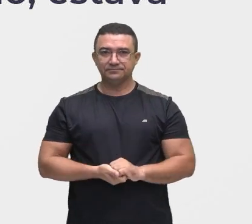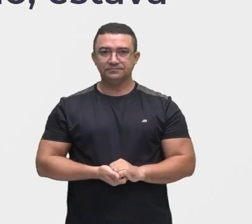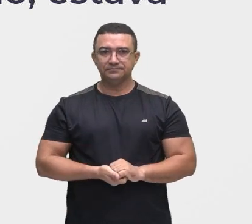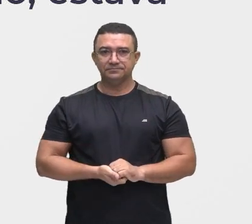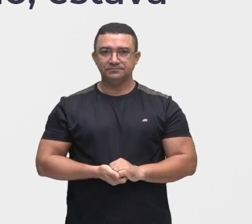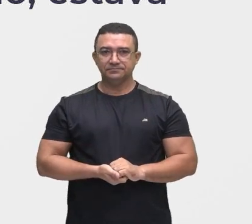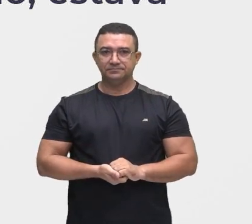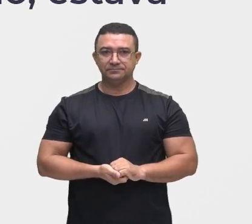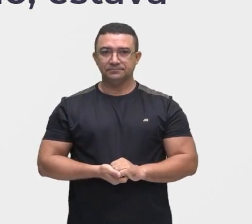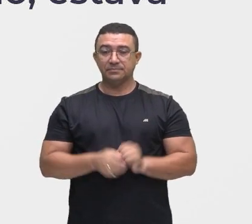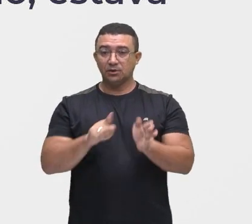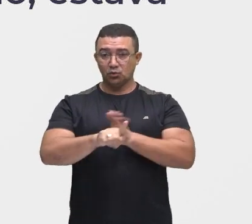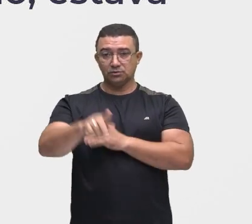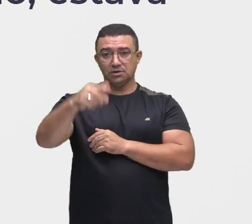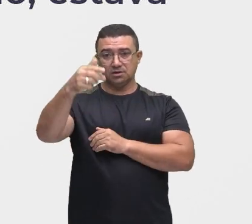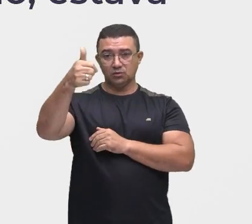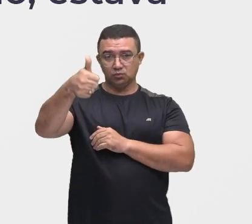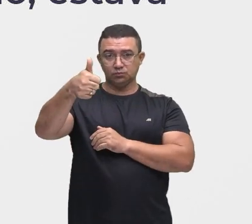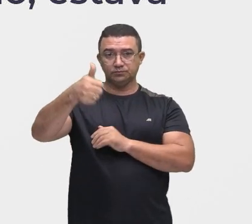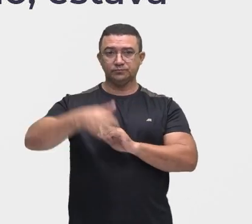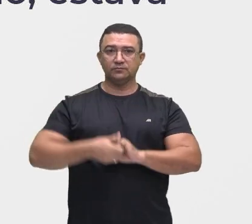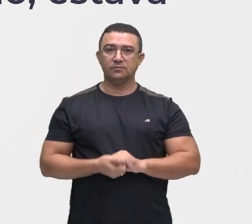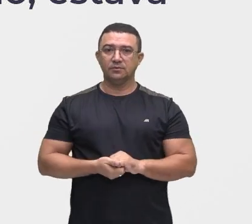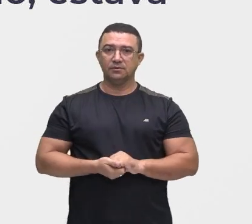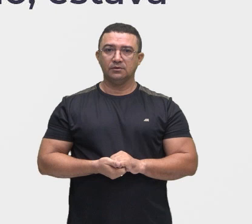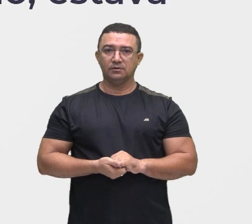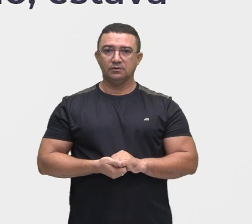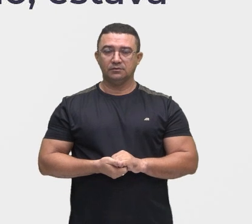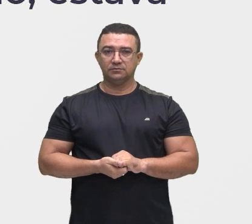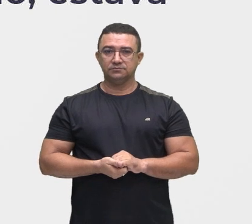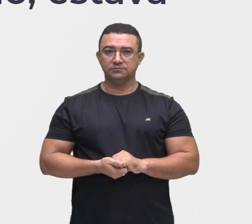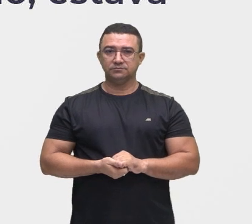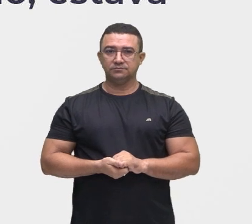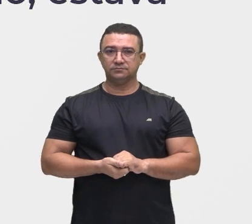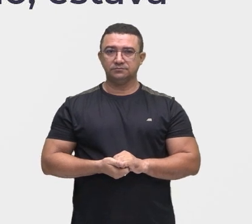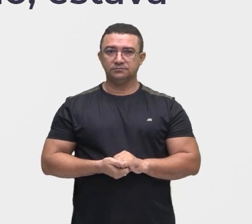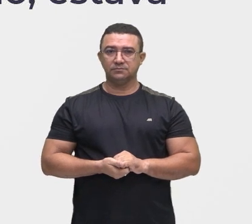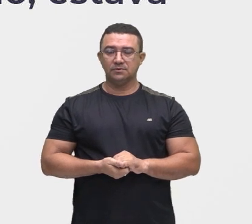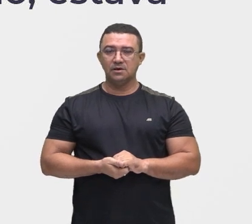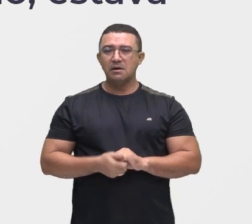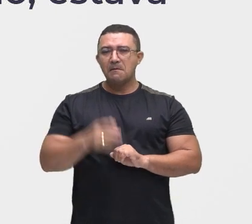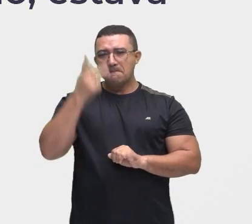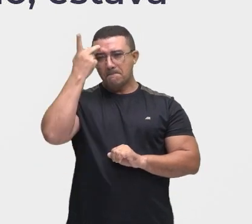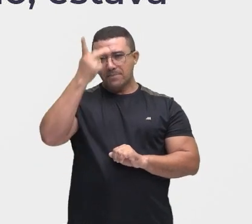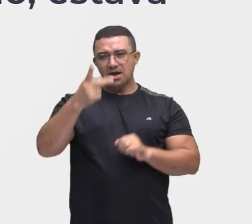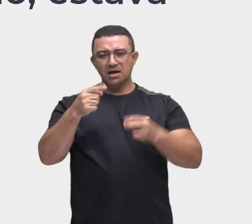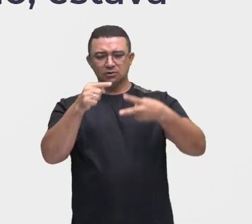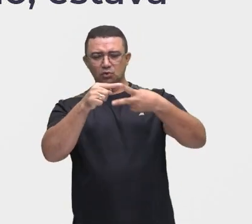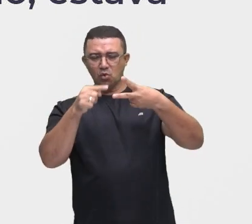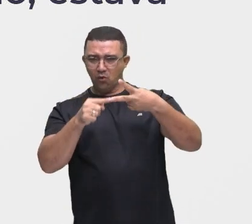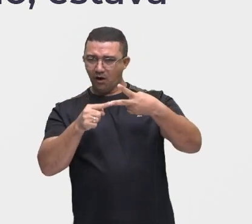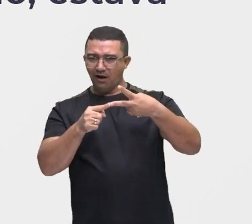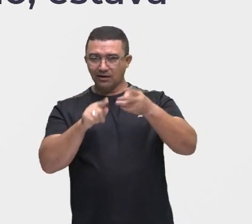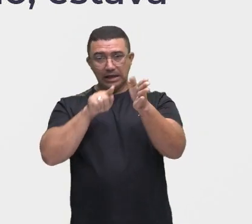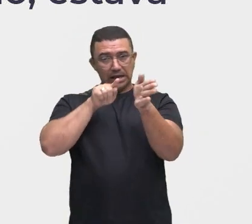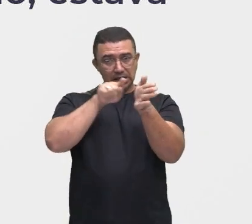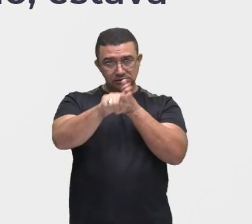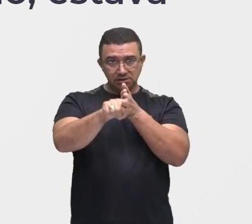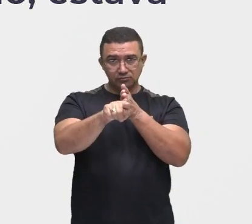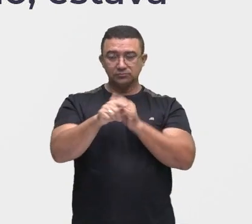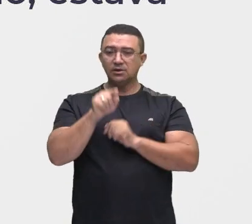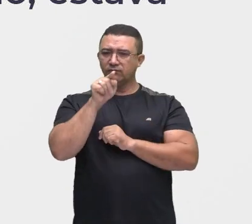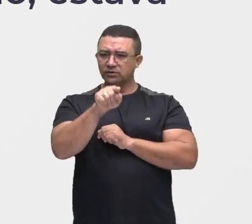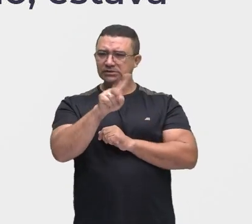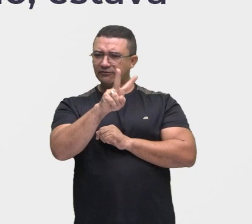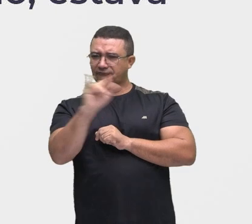nossa primeira questão, que diz assim, a primeira questão. Para as duas questões a seguir, você